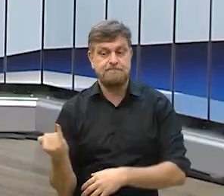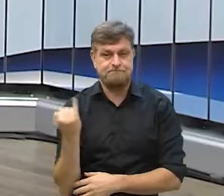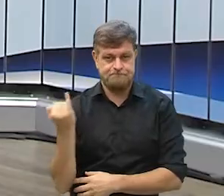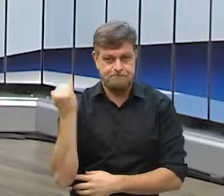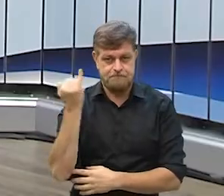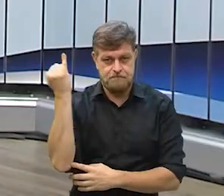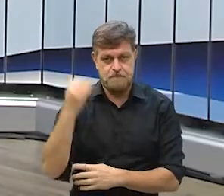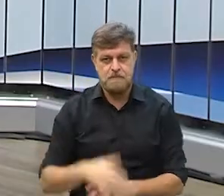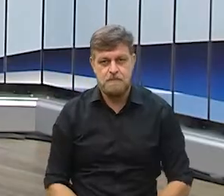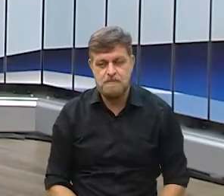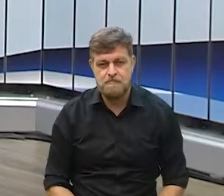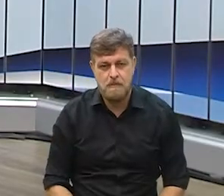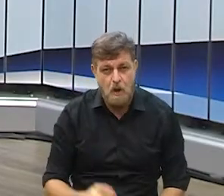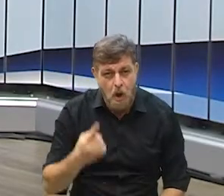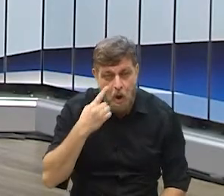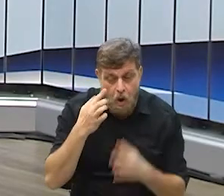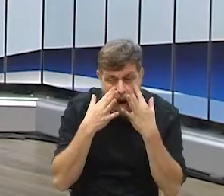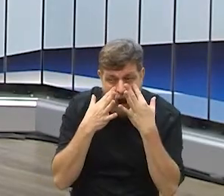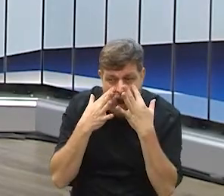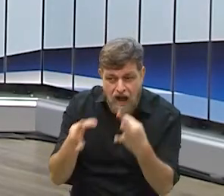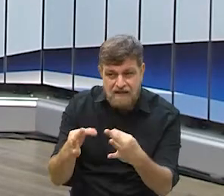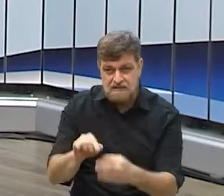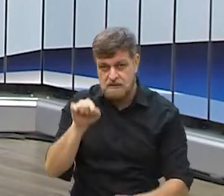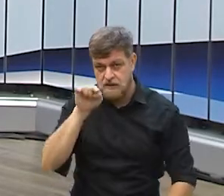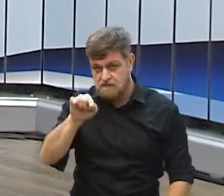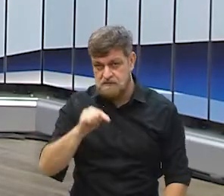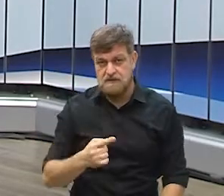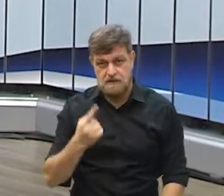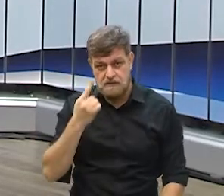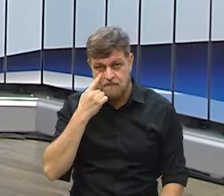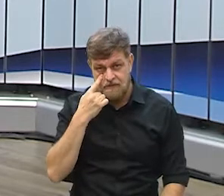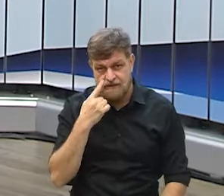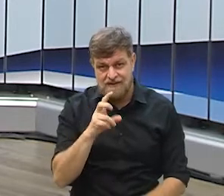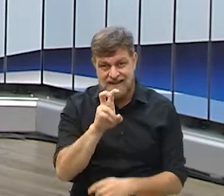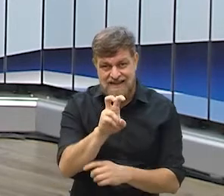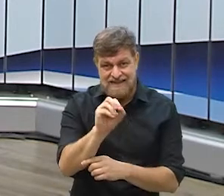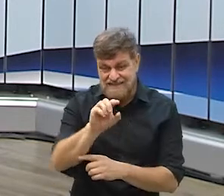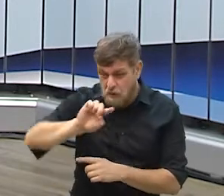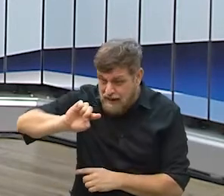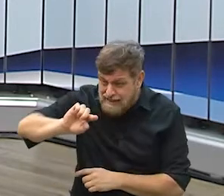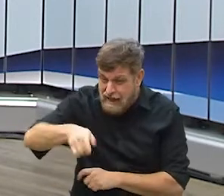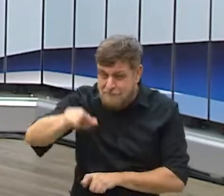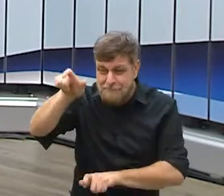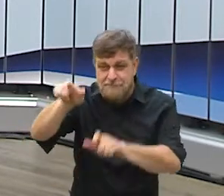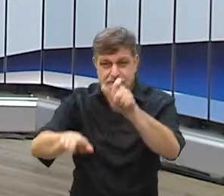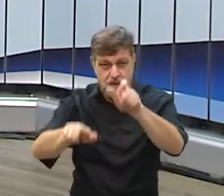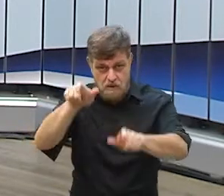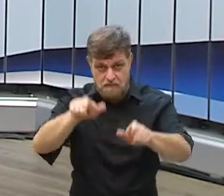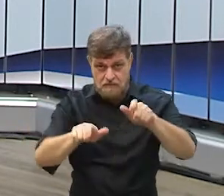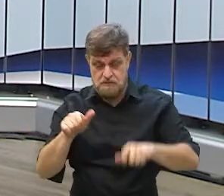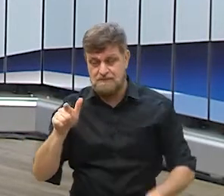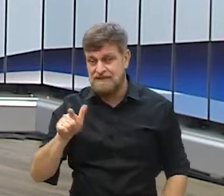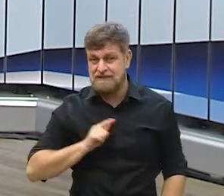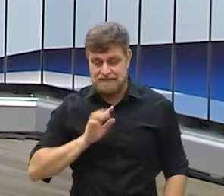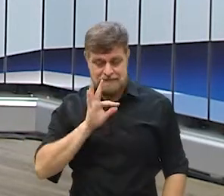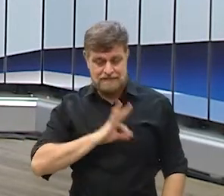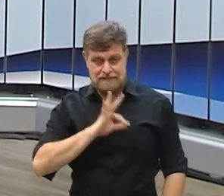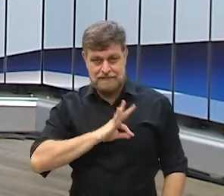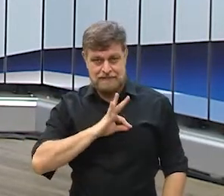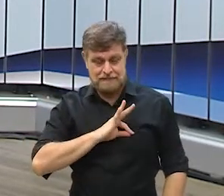importantes. Então, atenção, você que está nos acompanhando. Mais de 50 mil pessoas estão em condições